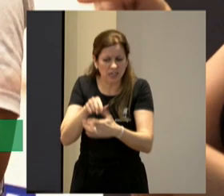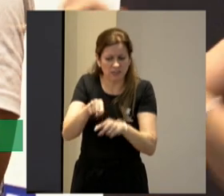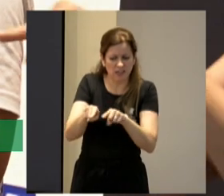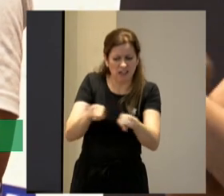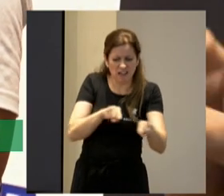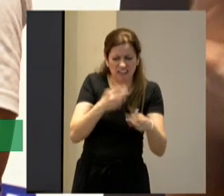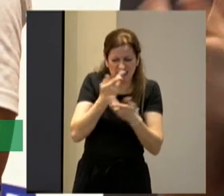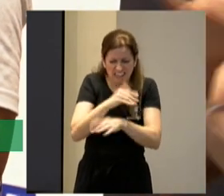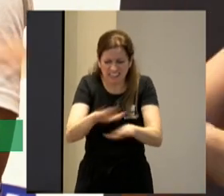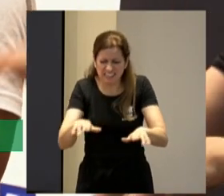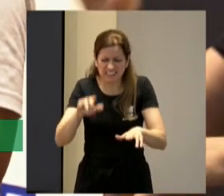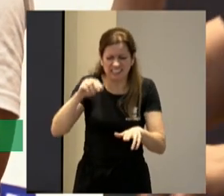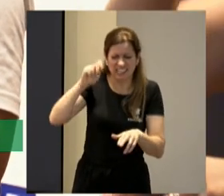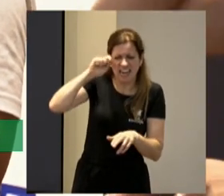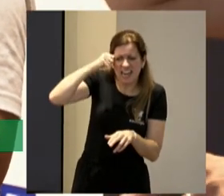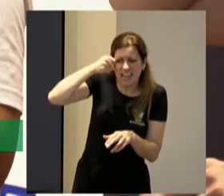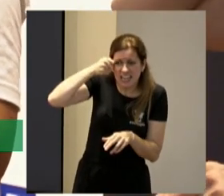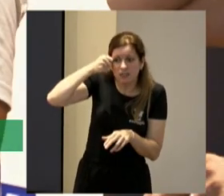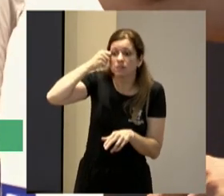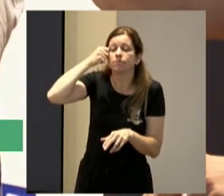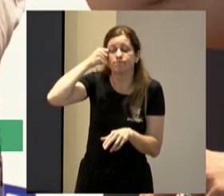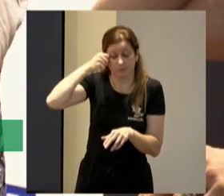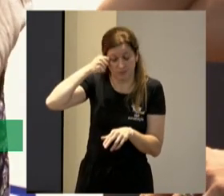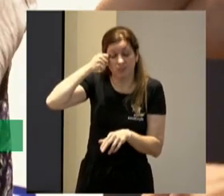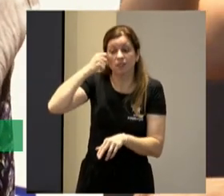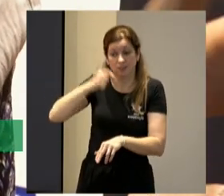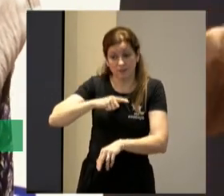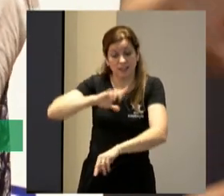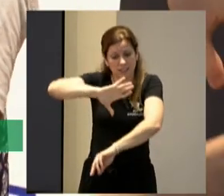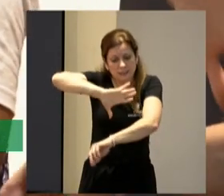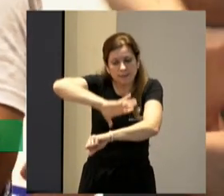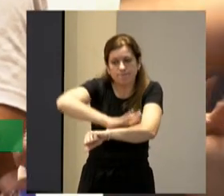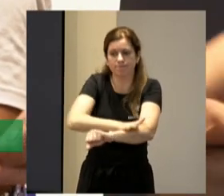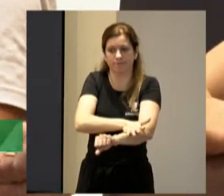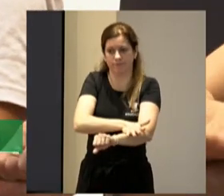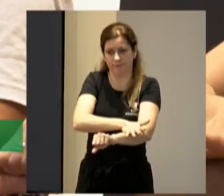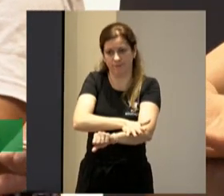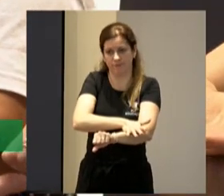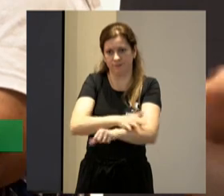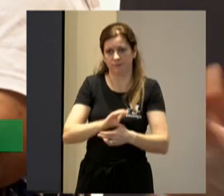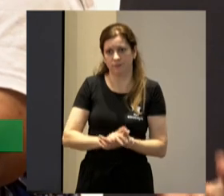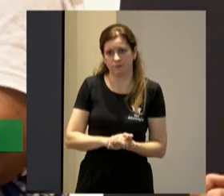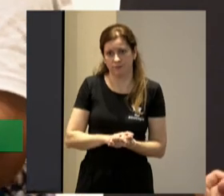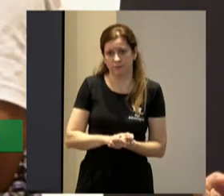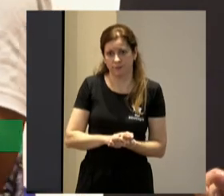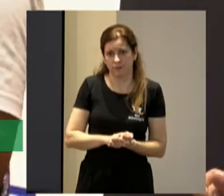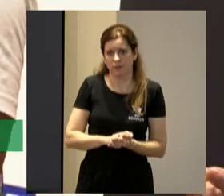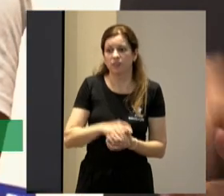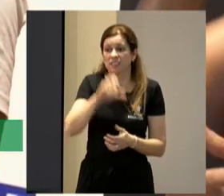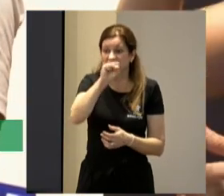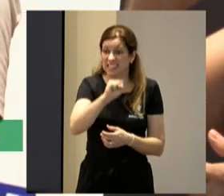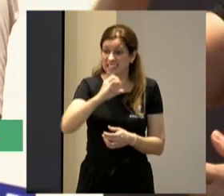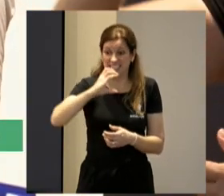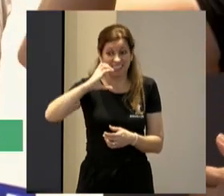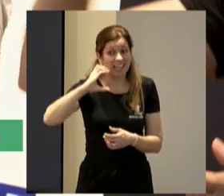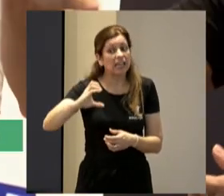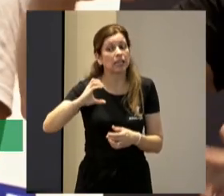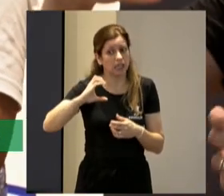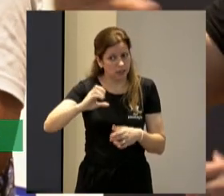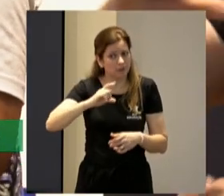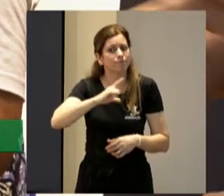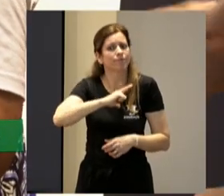crianças negras. Santa Catarina extrapolou na violência física, em casos, inclusive,